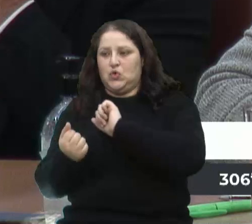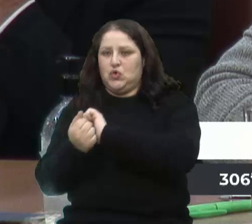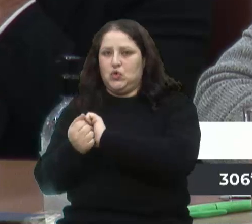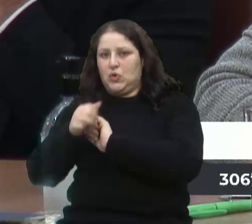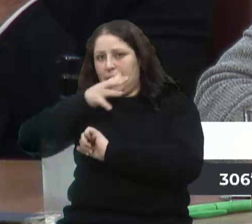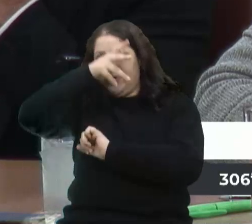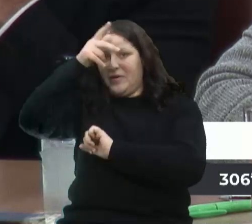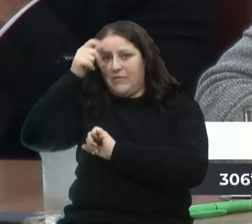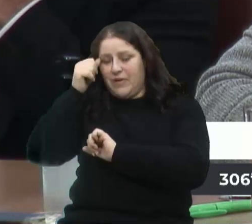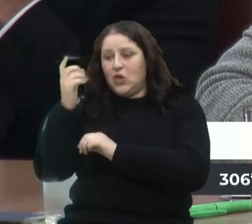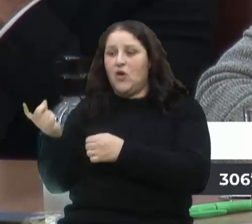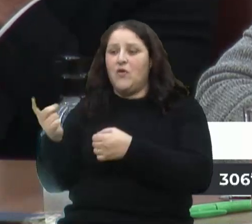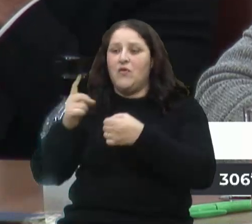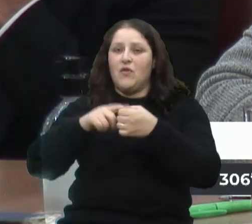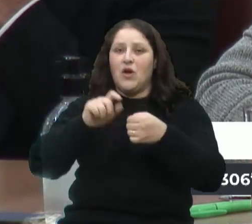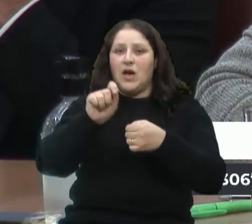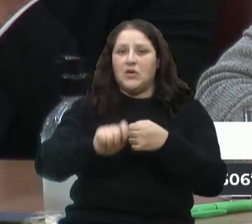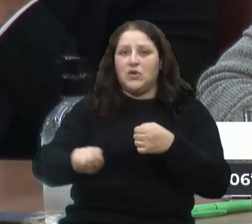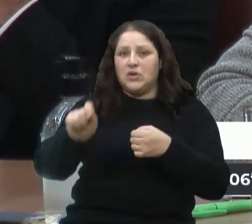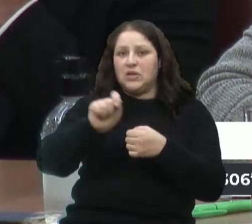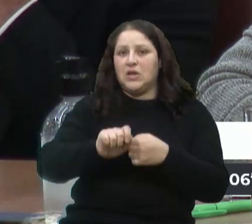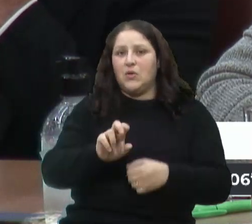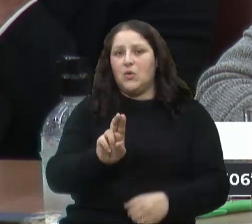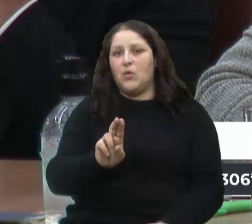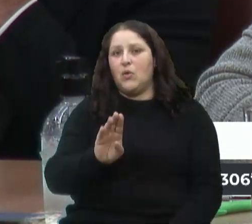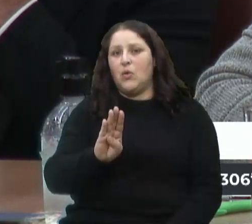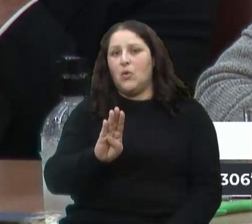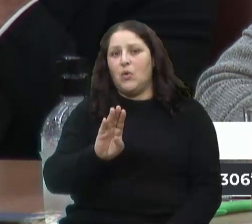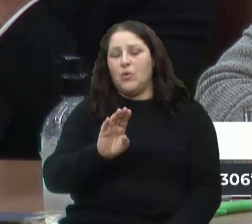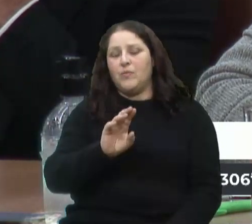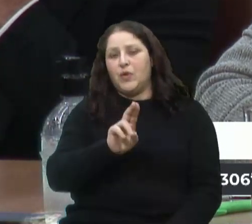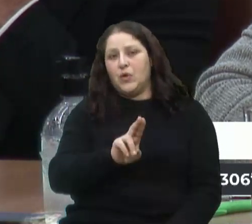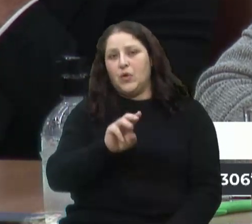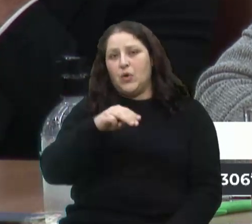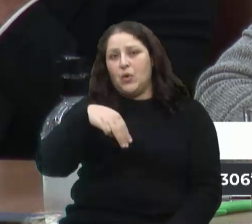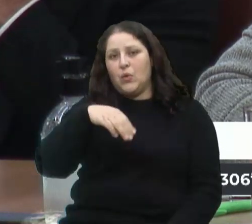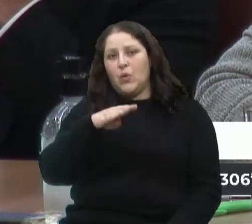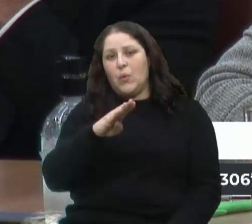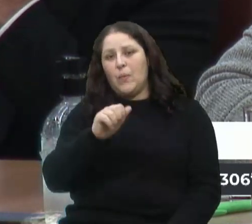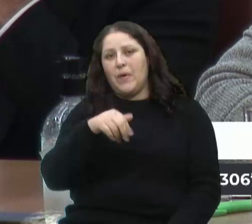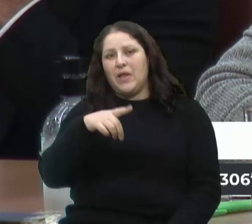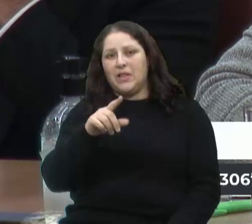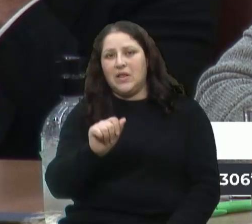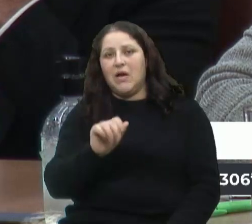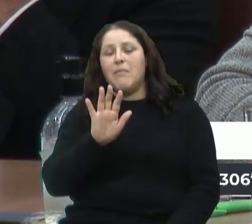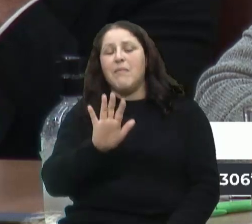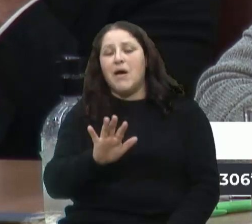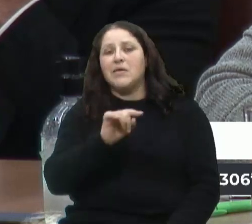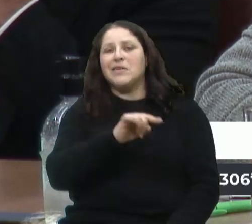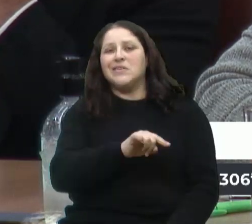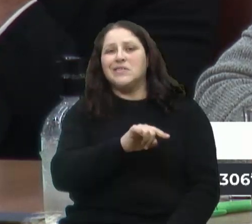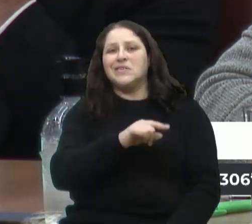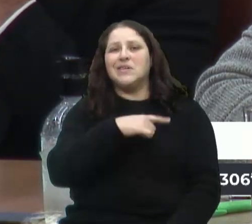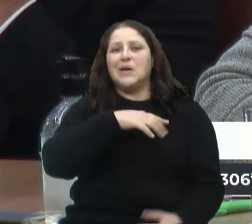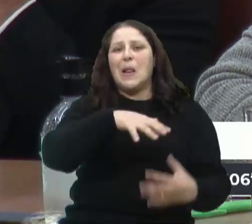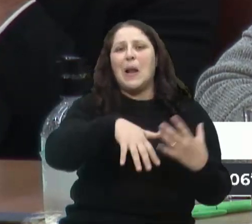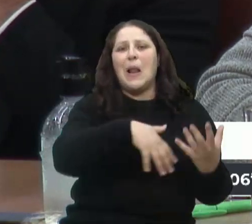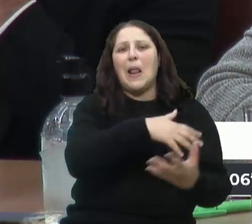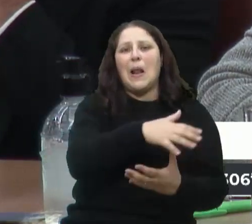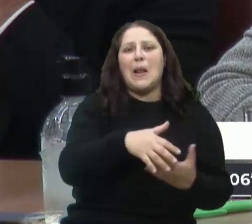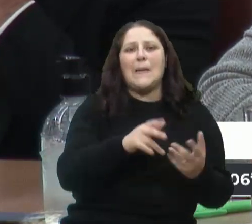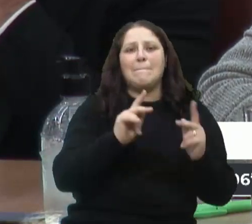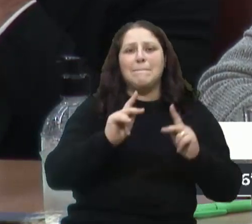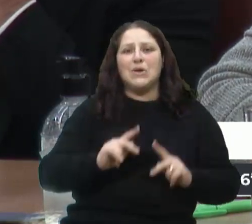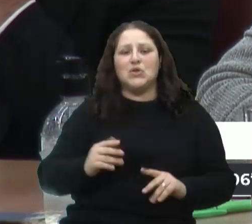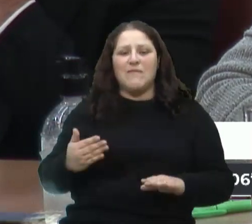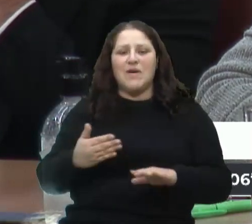a Associação de Umbanda de Caxias do Sul. Só que aquilo ali tá um caos, aquilo ali. Então o pessoal está depredando cada dia